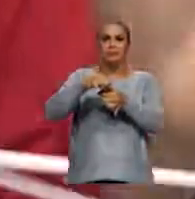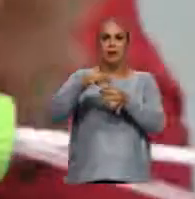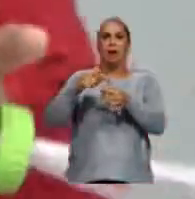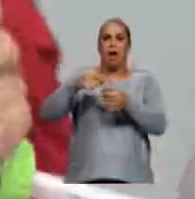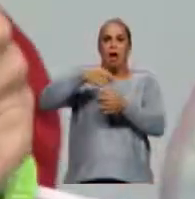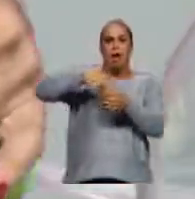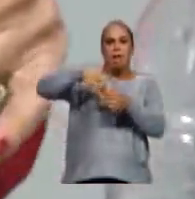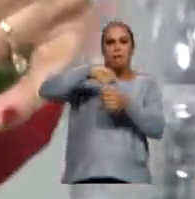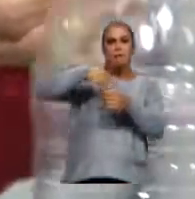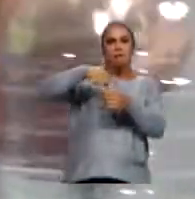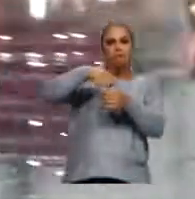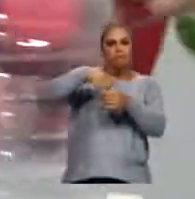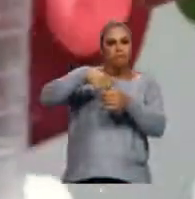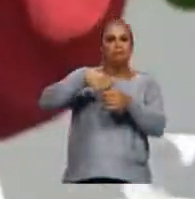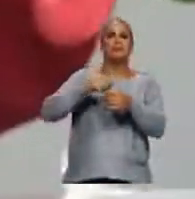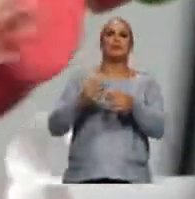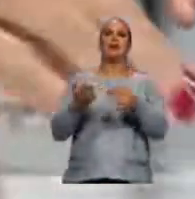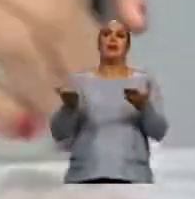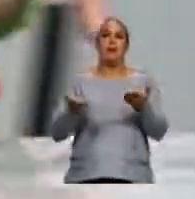colocar as